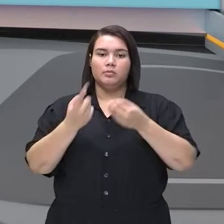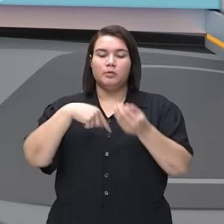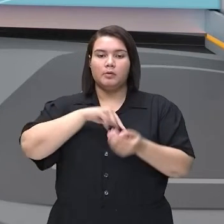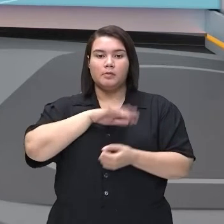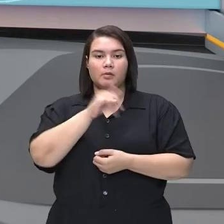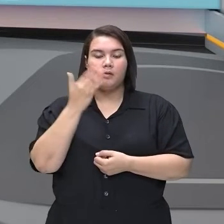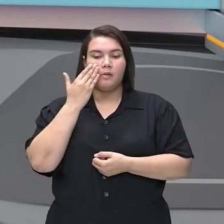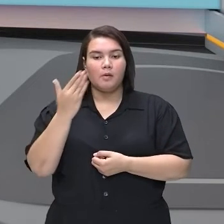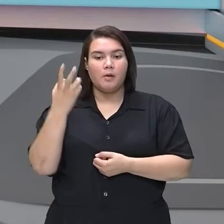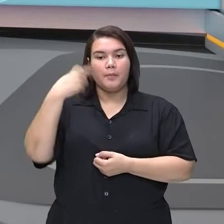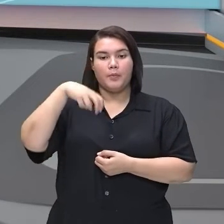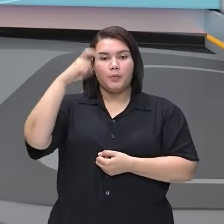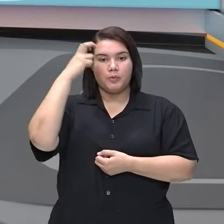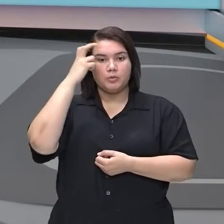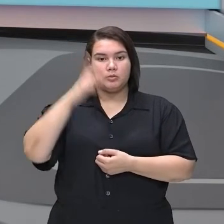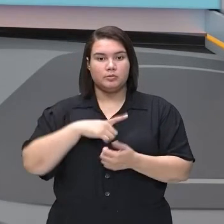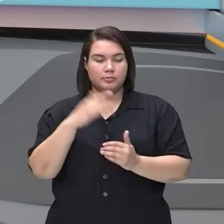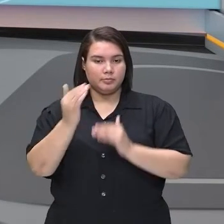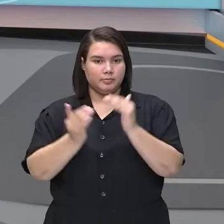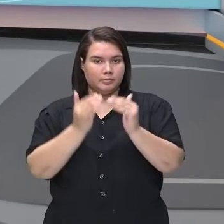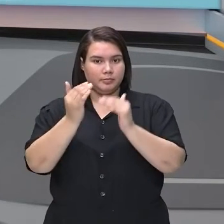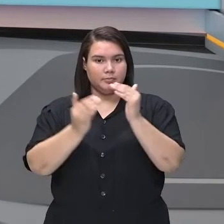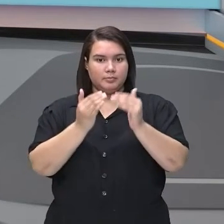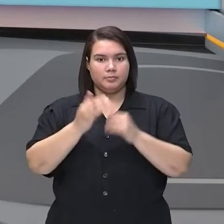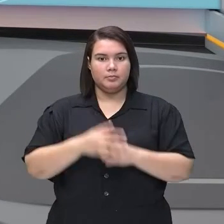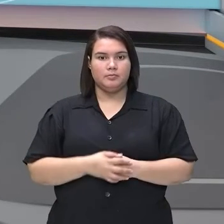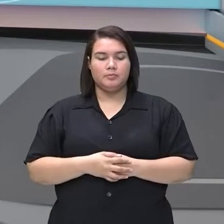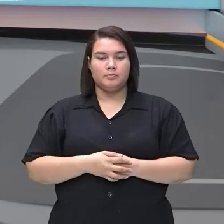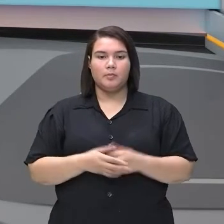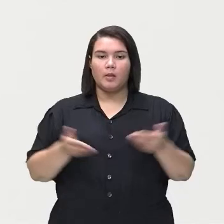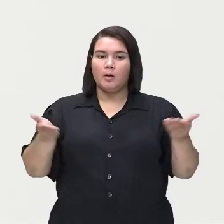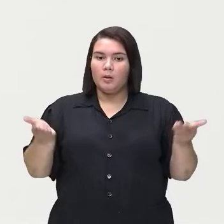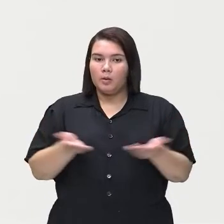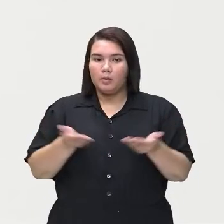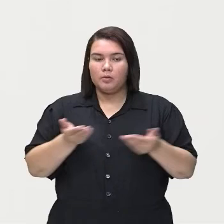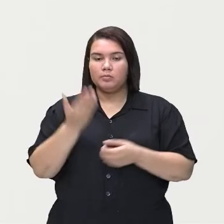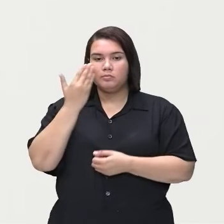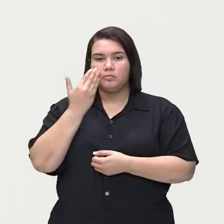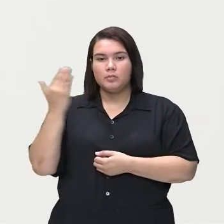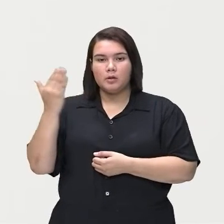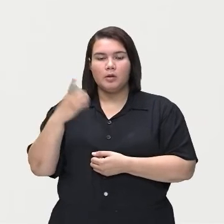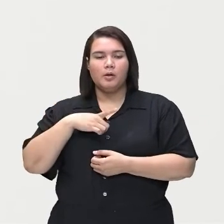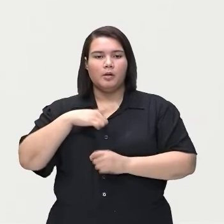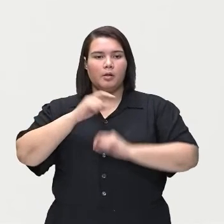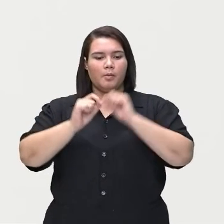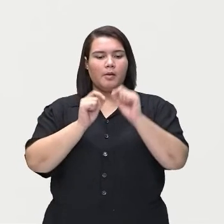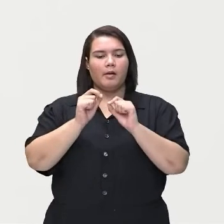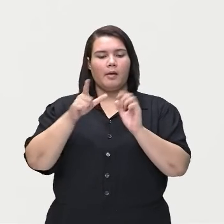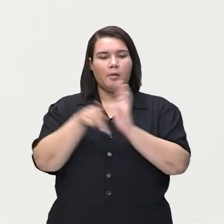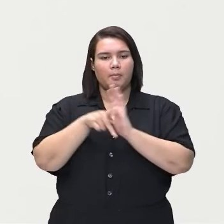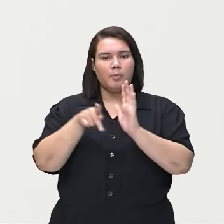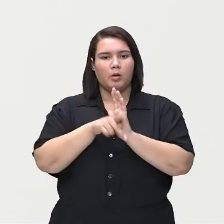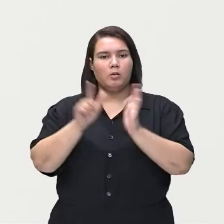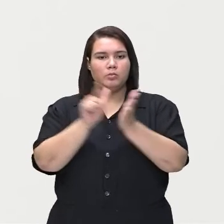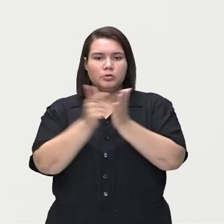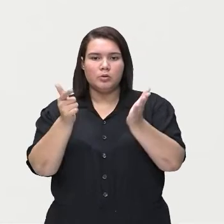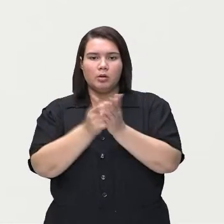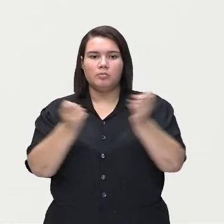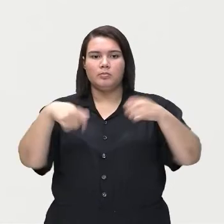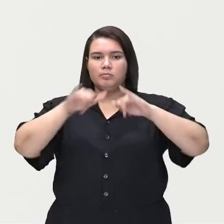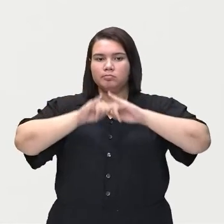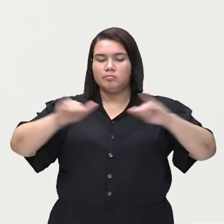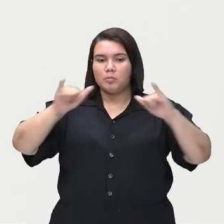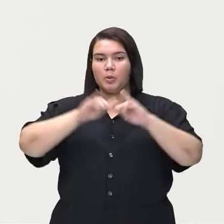cultura grego-romana se desenvolvendo. Atualmente, a imprensa escrita permite compartilhar